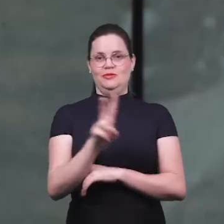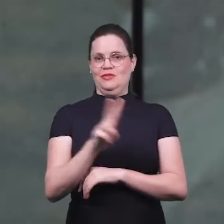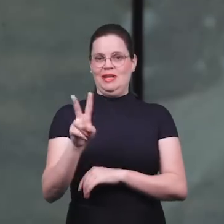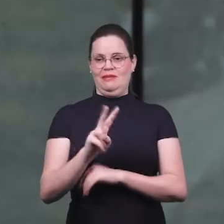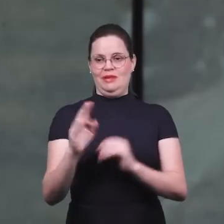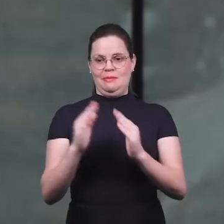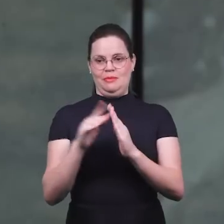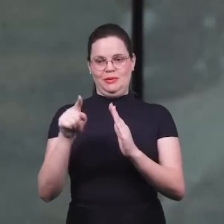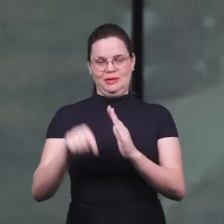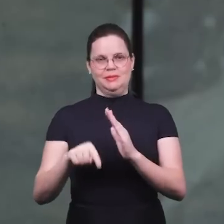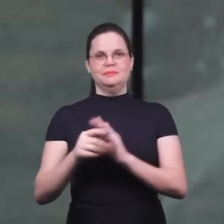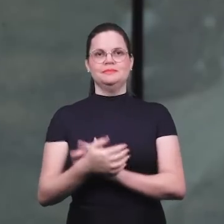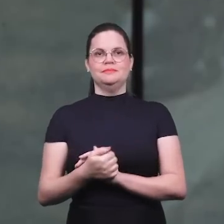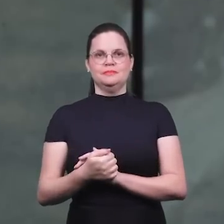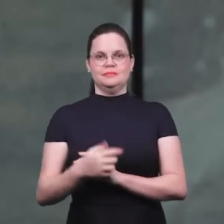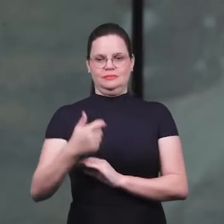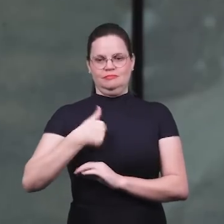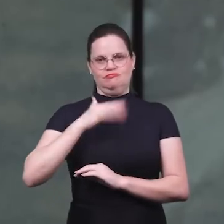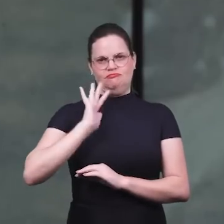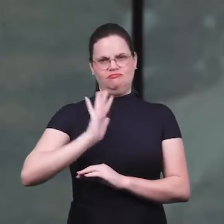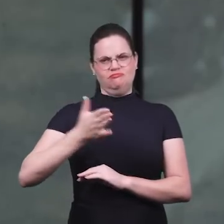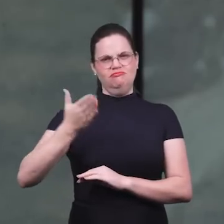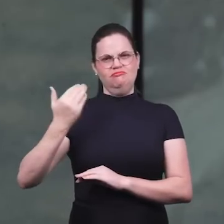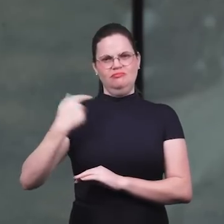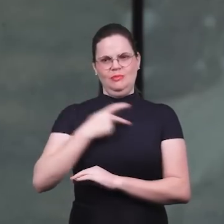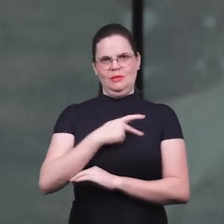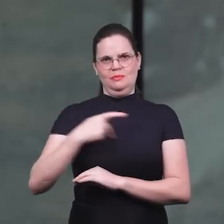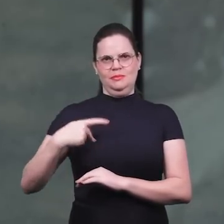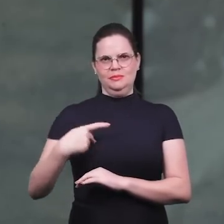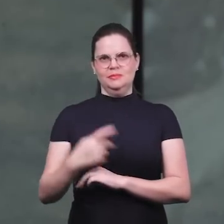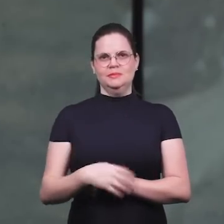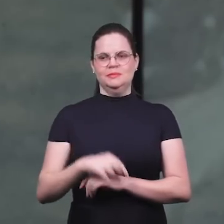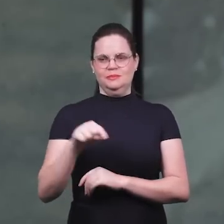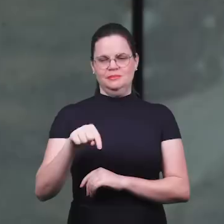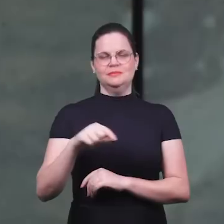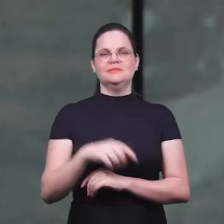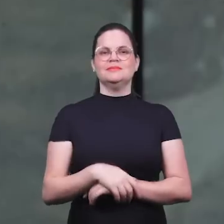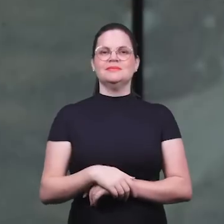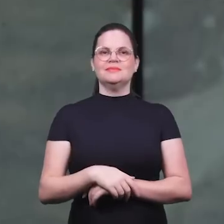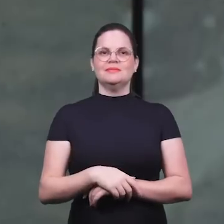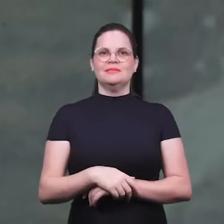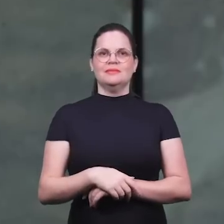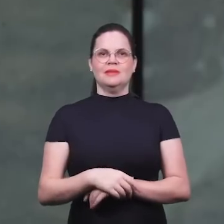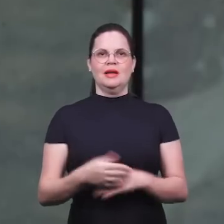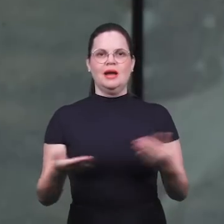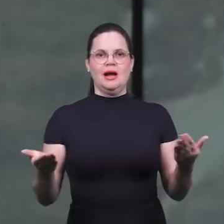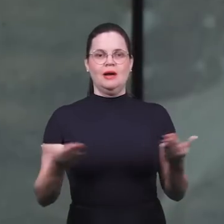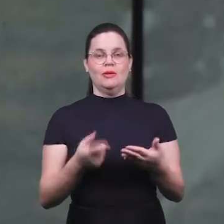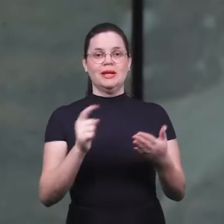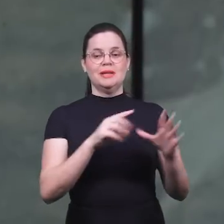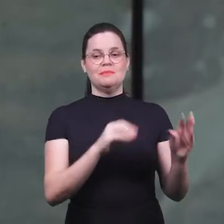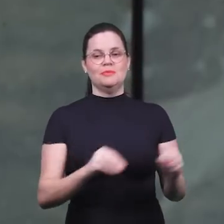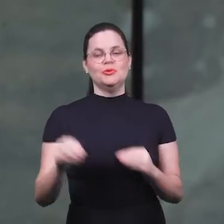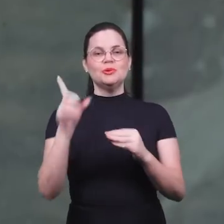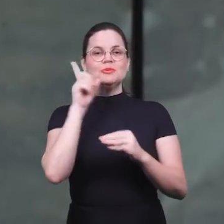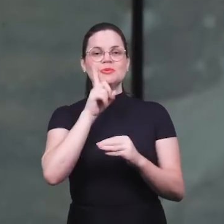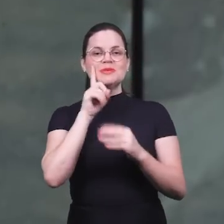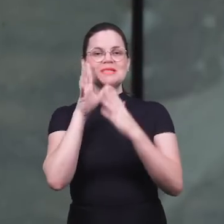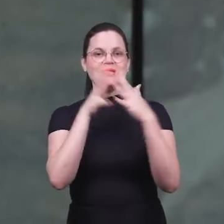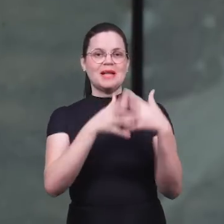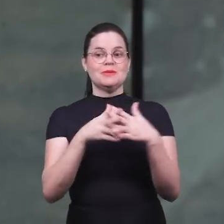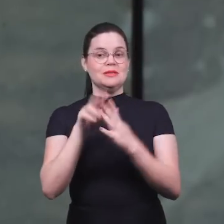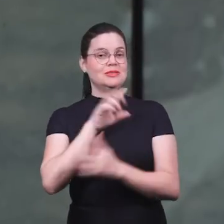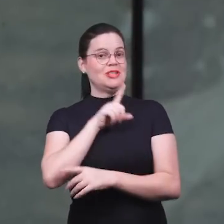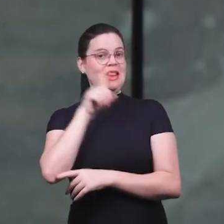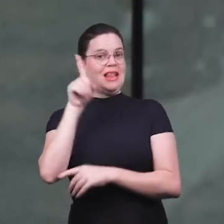aqui em Vila Velha, uma igreja, aliás, da qual eu já fui pastor. Está muito bem pastoreada pelo Ricardinho, mas agora ele está nos Estados Unidos.